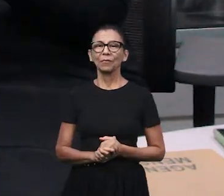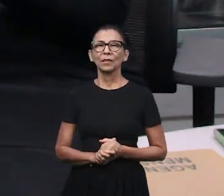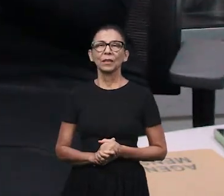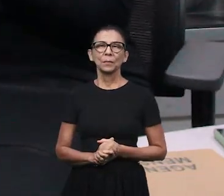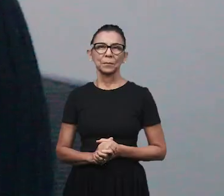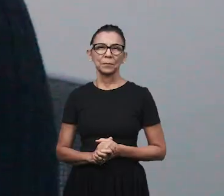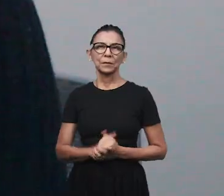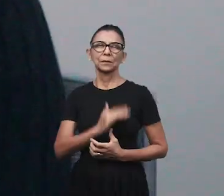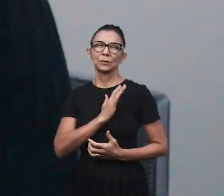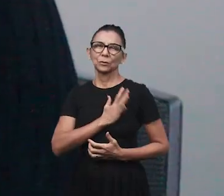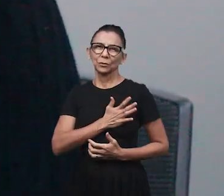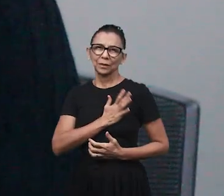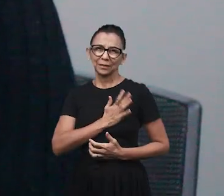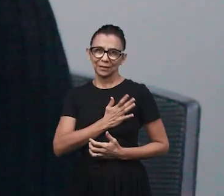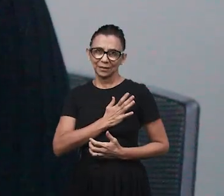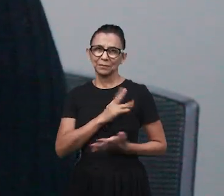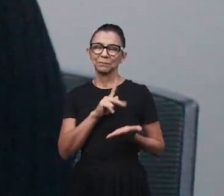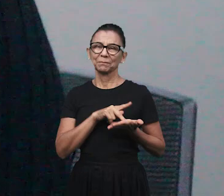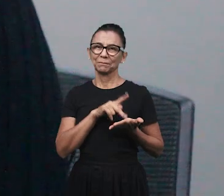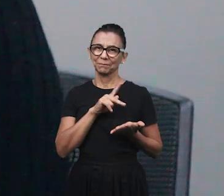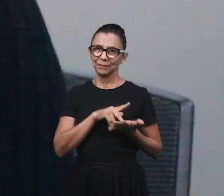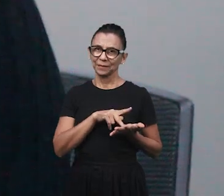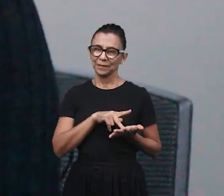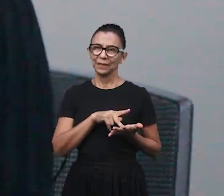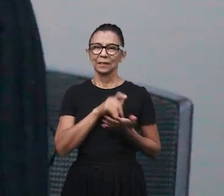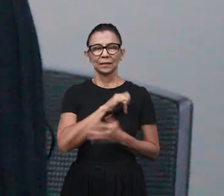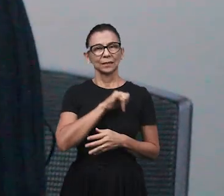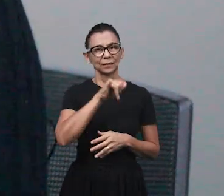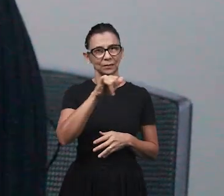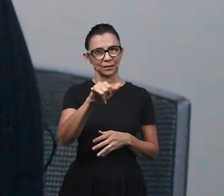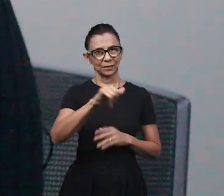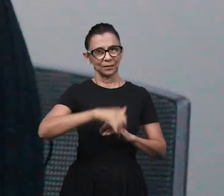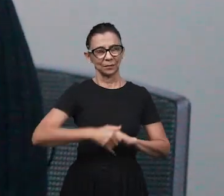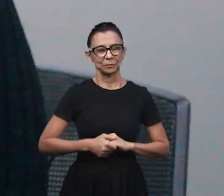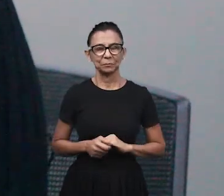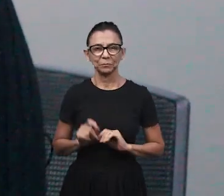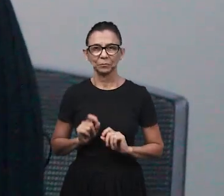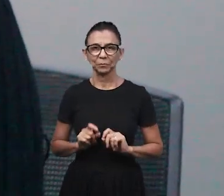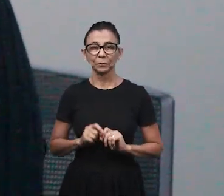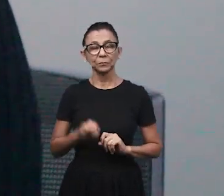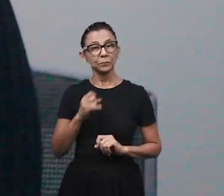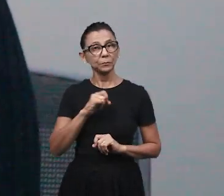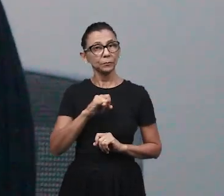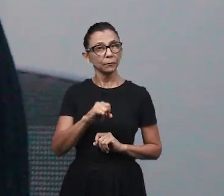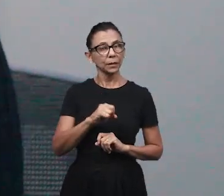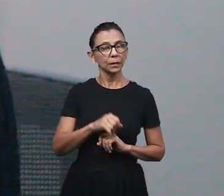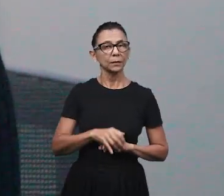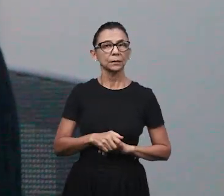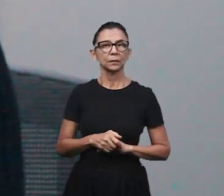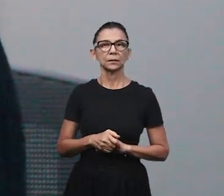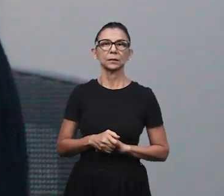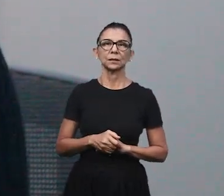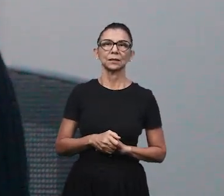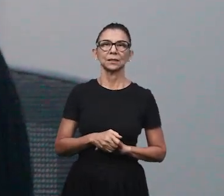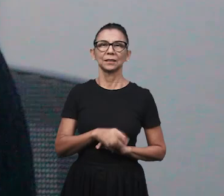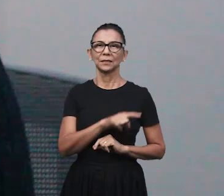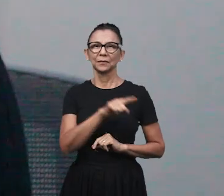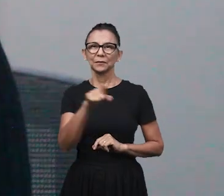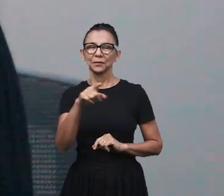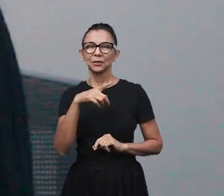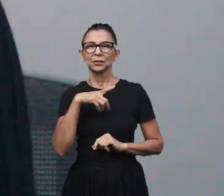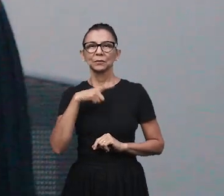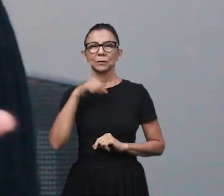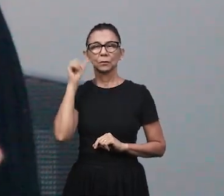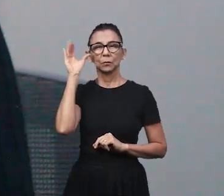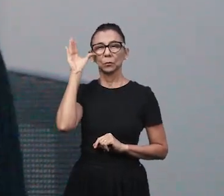eu queria, de coração mesmo, para os nossos irmãos aqui, direcionar para eles o seguinte: se eles tiverem